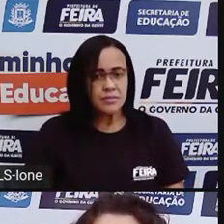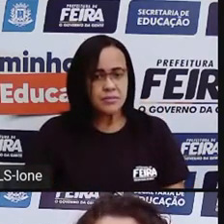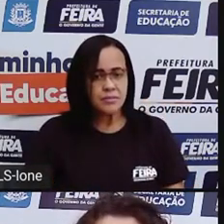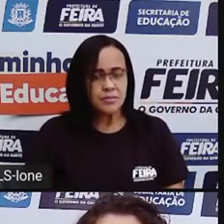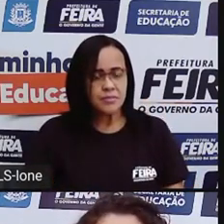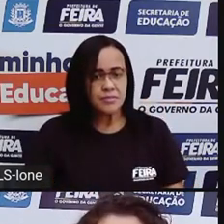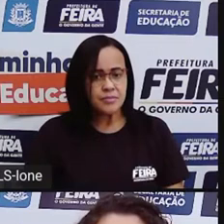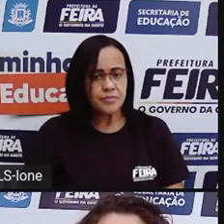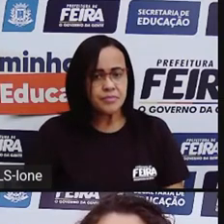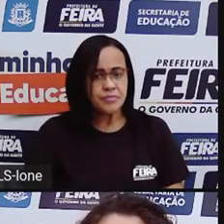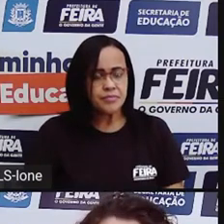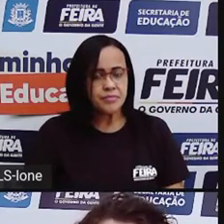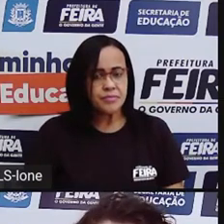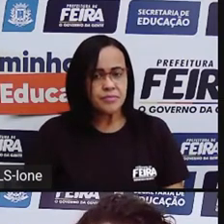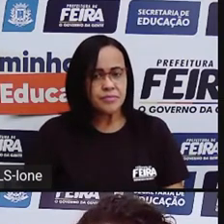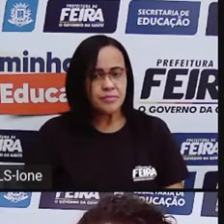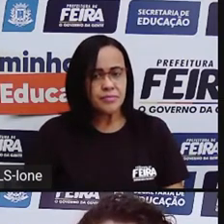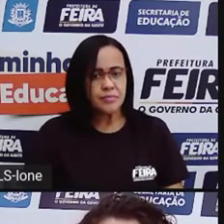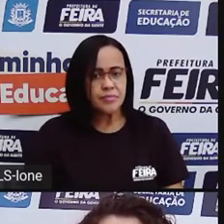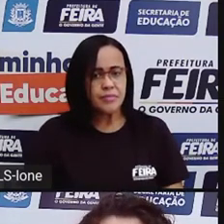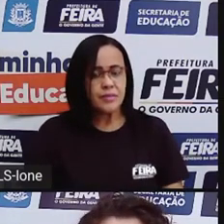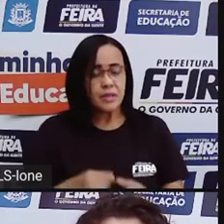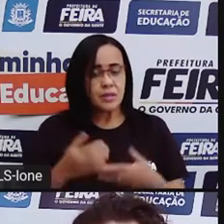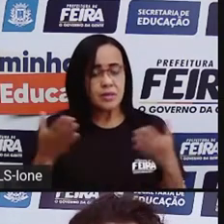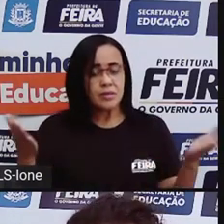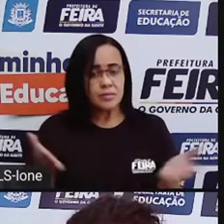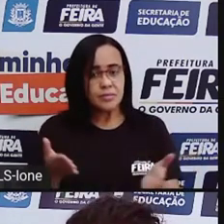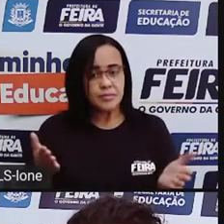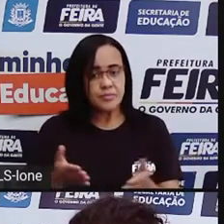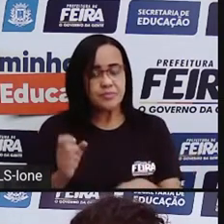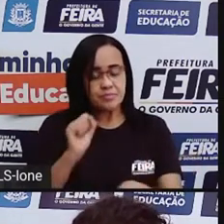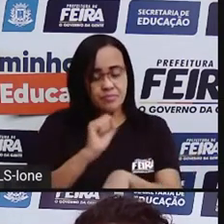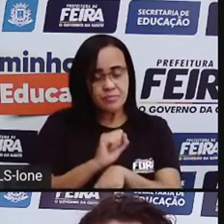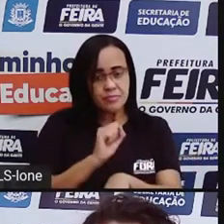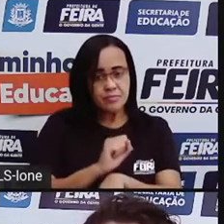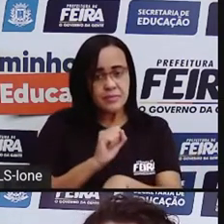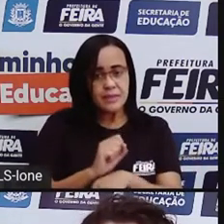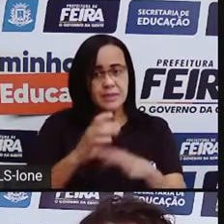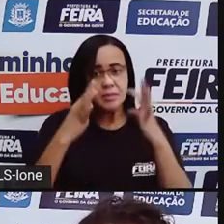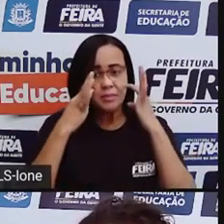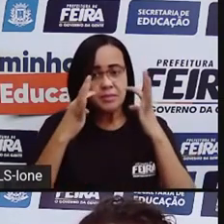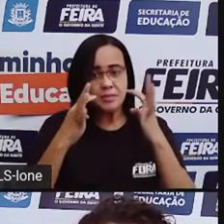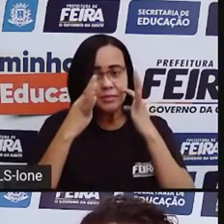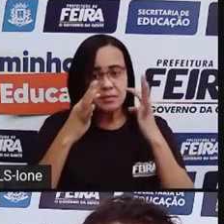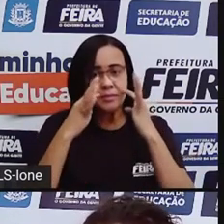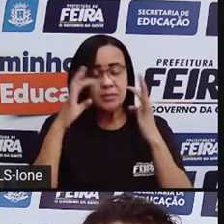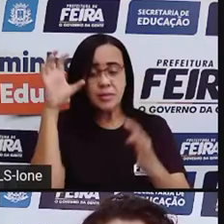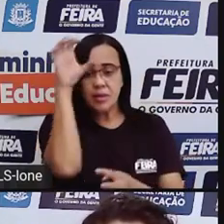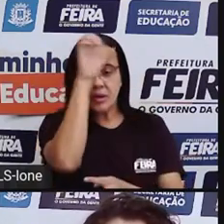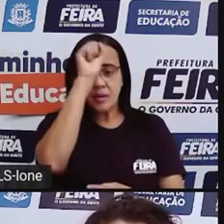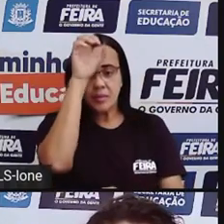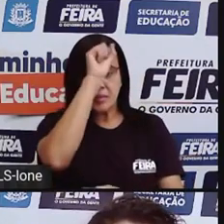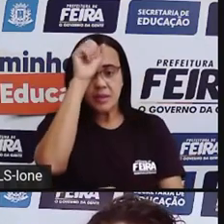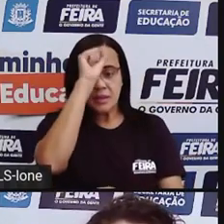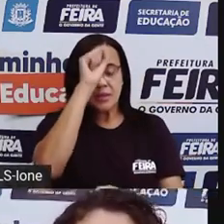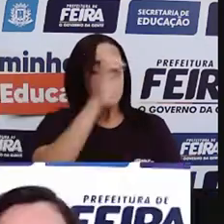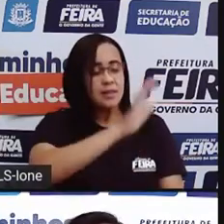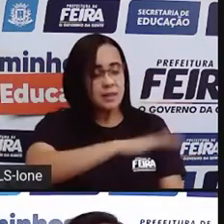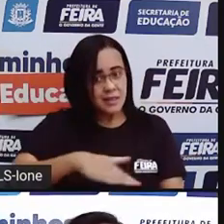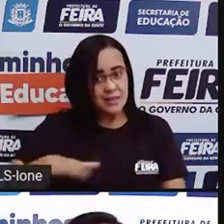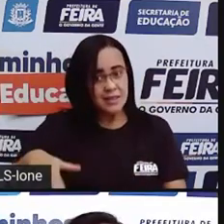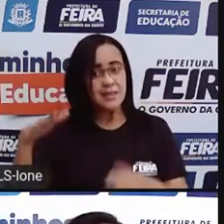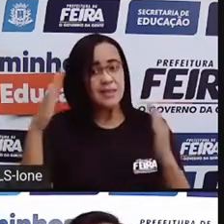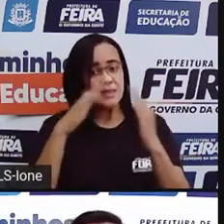Ah, vamos sim, Prodé. Eu vou ficar aqui prestando bastante atenção na sua aula, porque eu quero muito aprender. E a meninada de casa